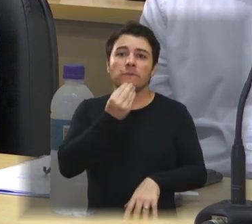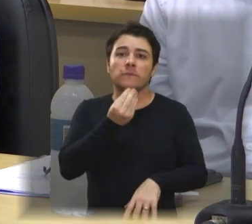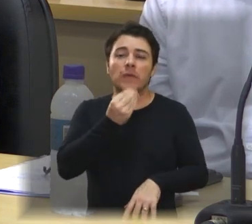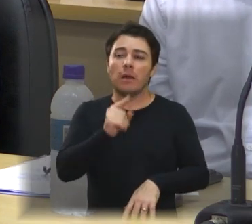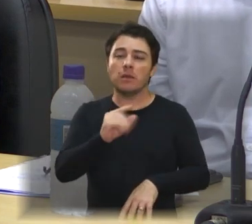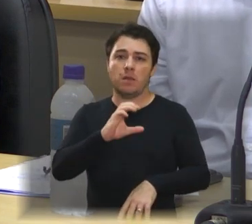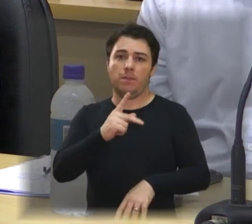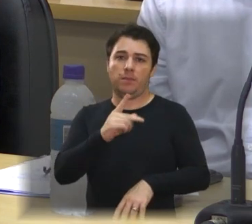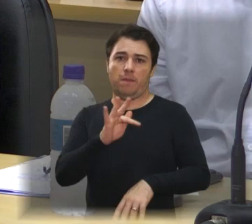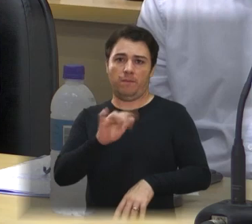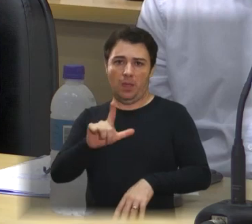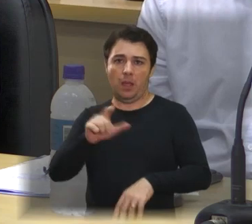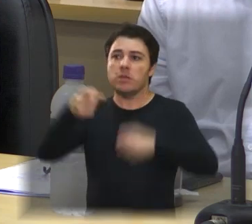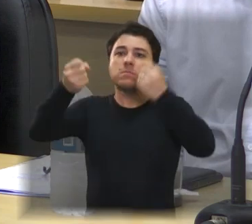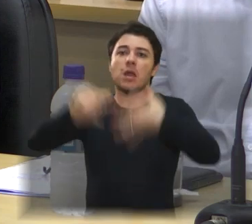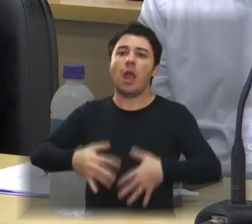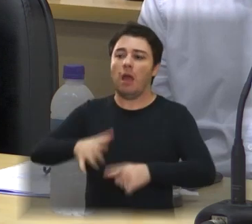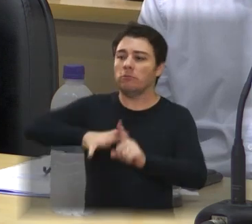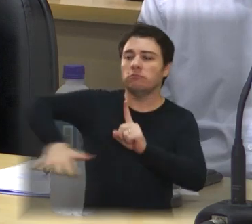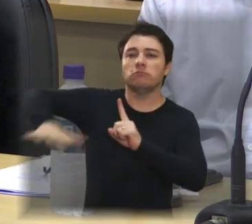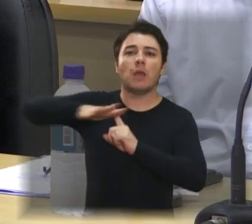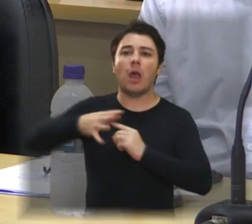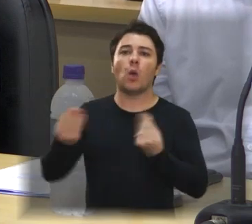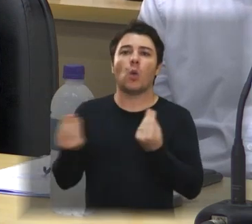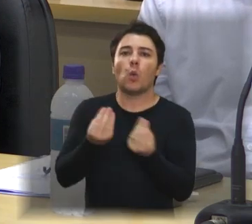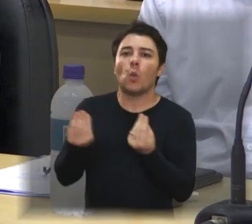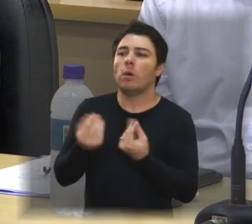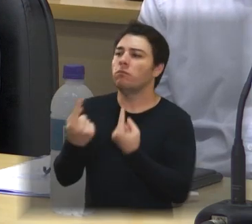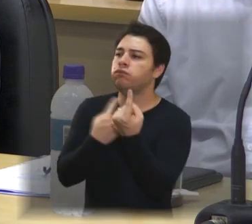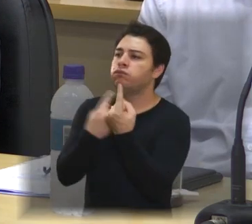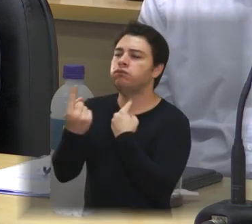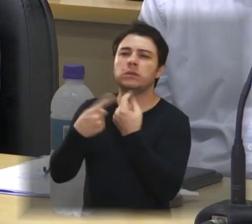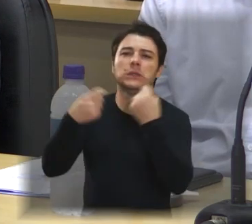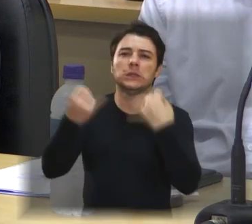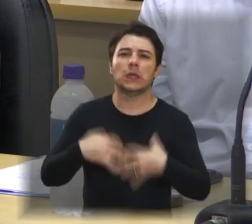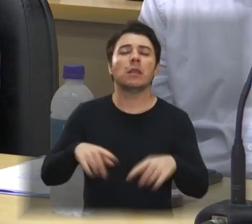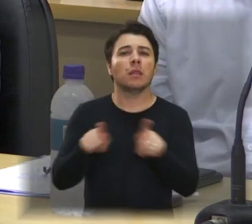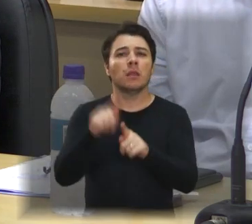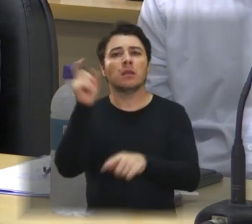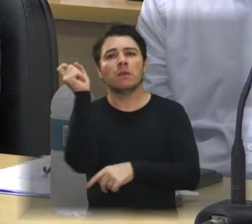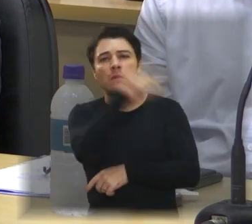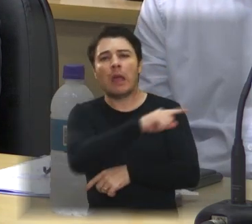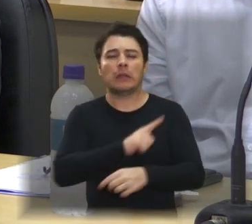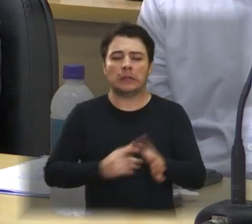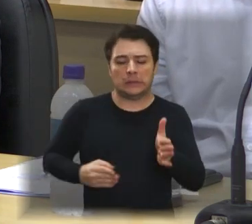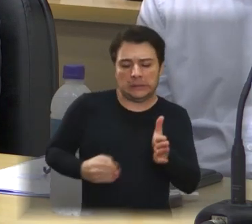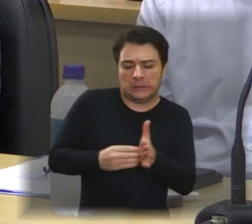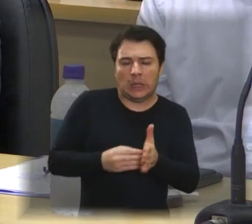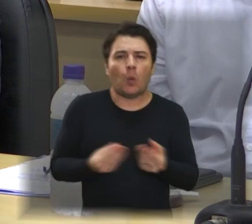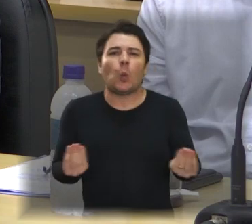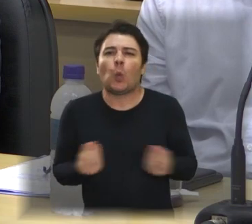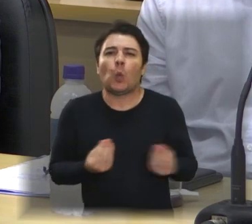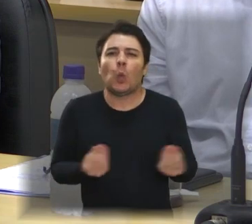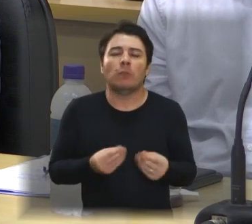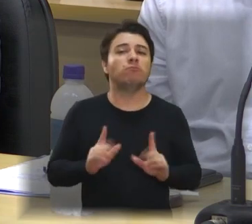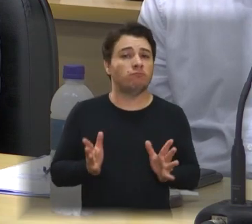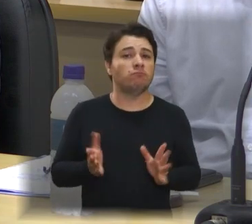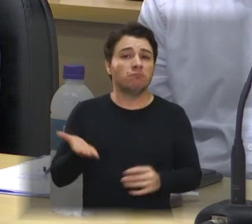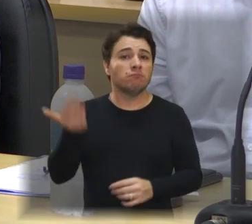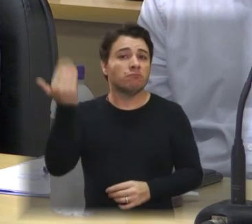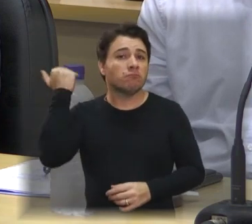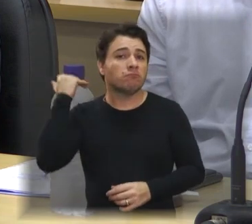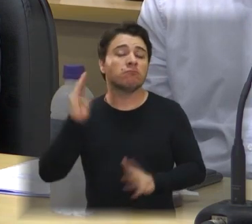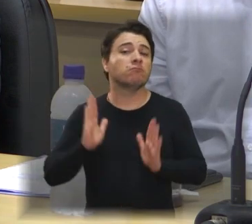falar sobre seu processo de trabalho planejamento dificuldades entraves e outras coisas num